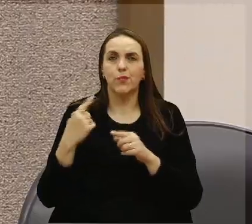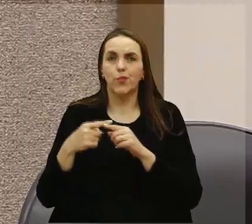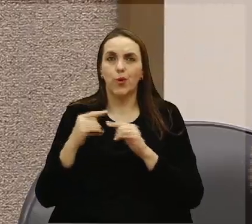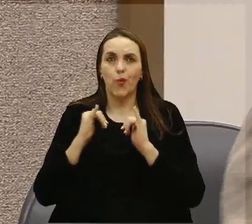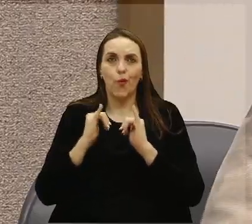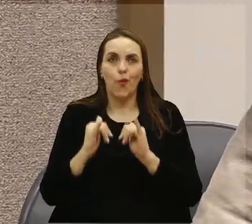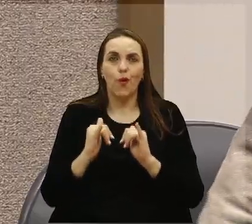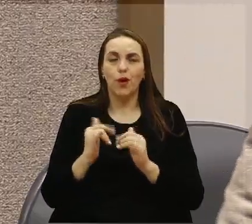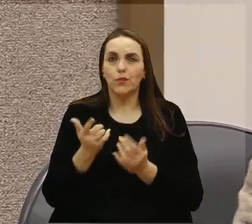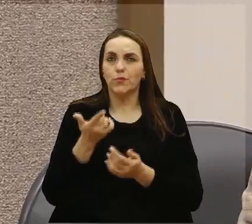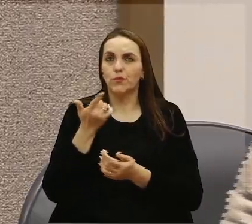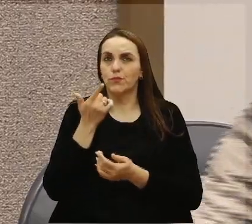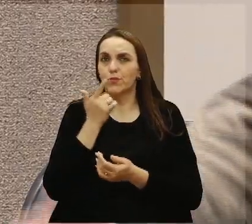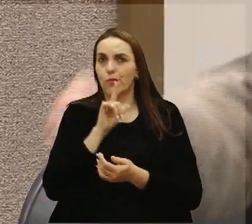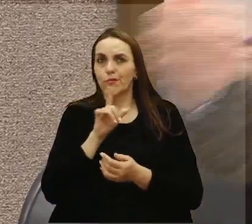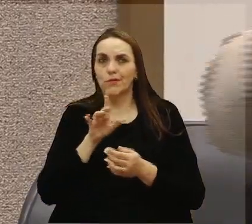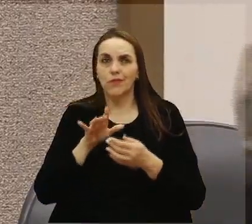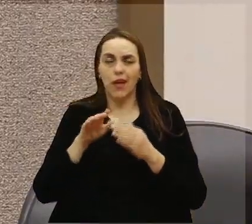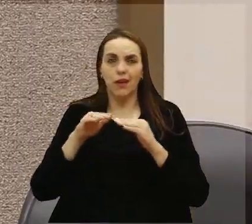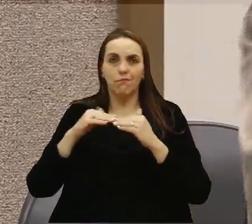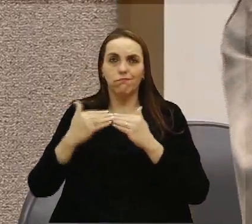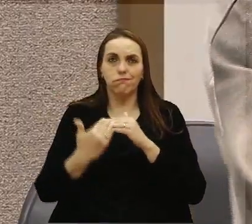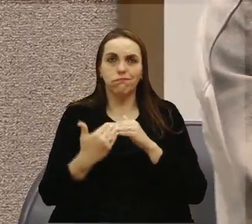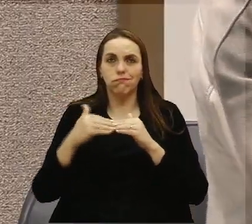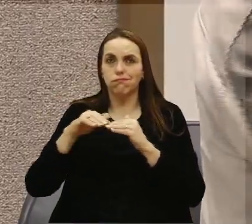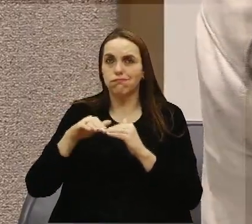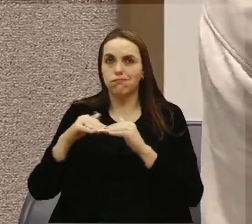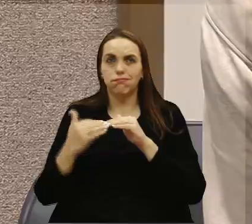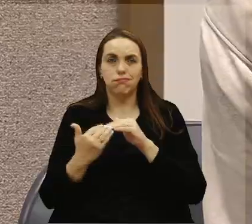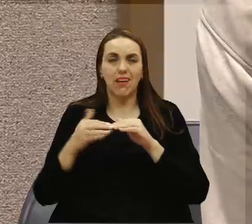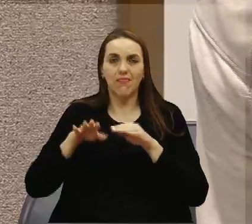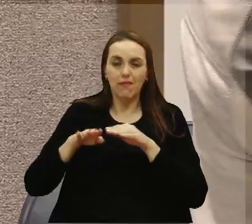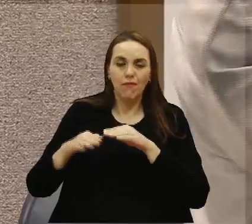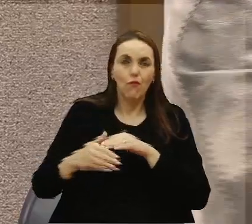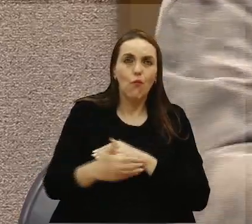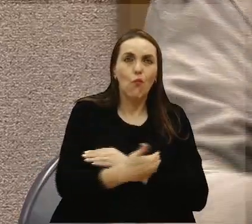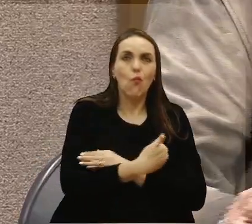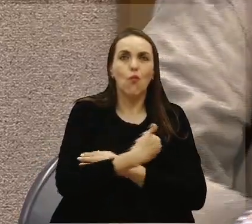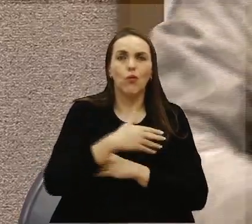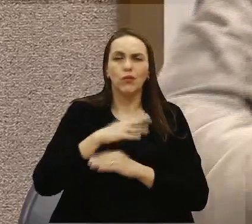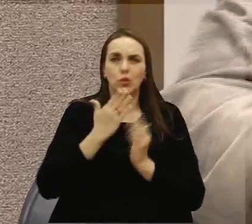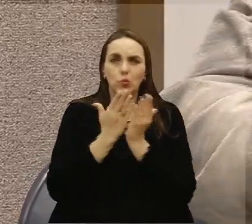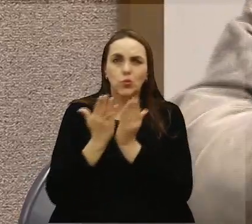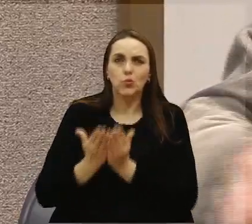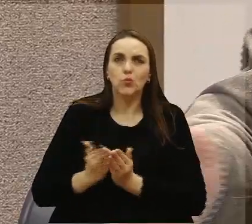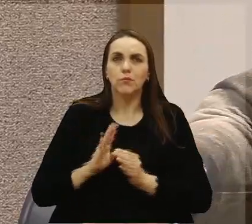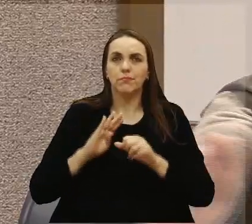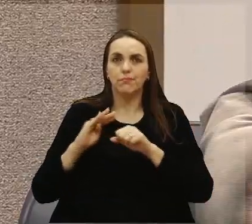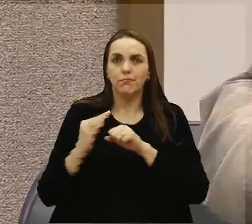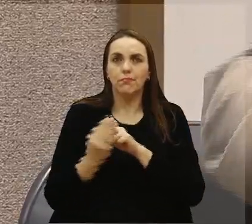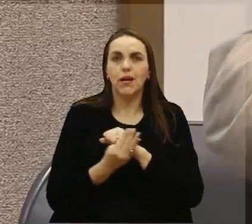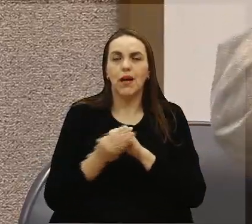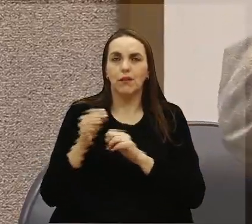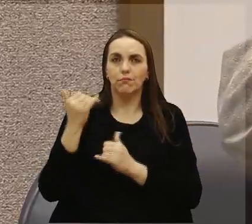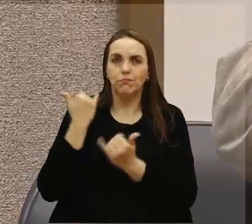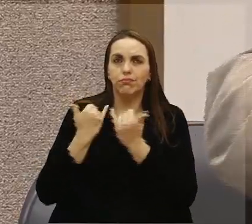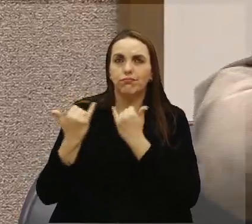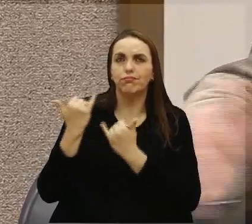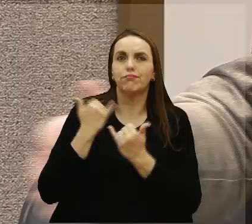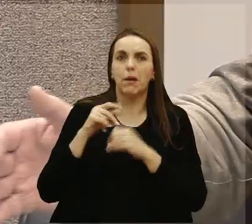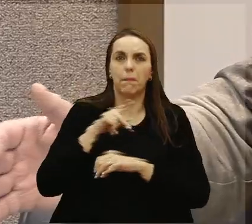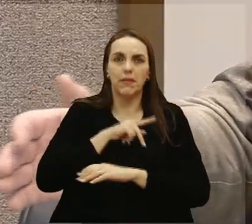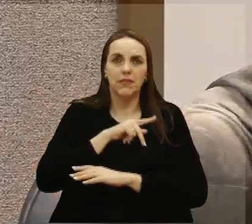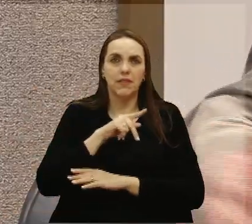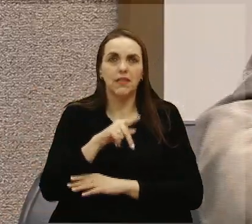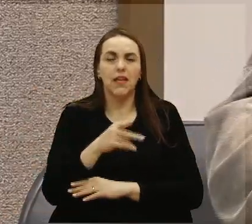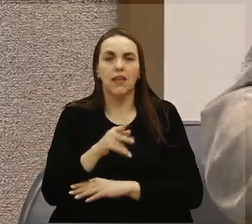faz... porque era articulado, não consegue fazer a volta, enfim, foi um estudo nos bairros, ouvindo os presidentes, vieram para